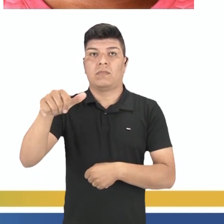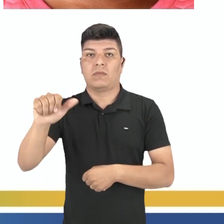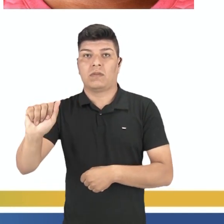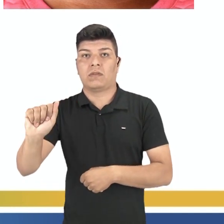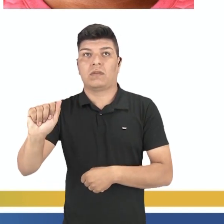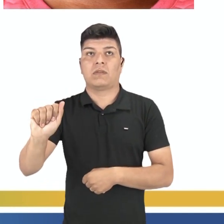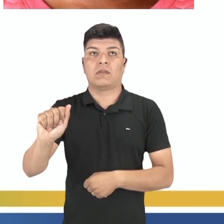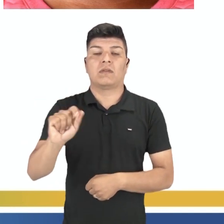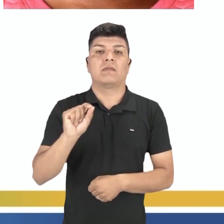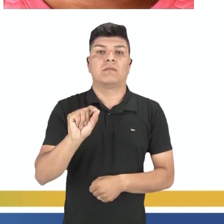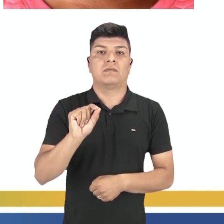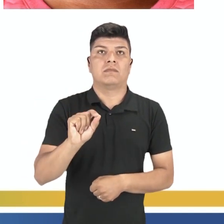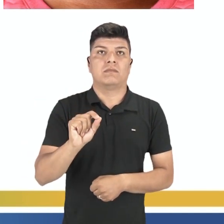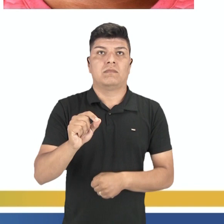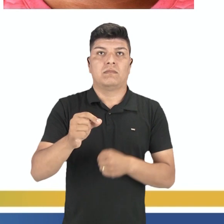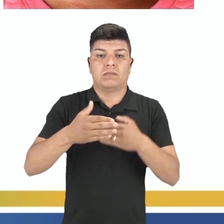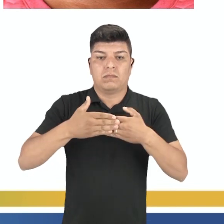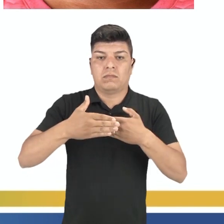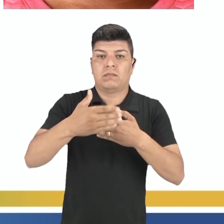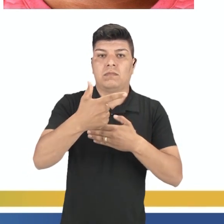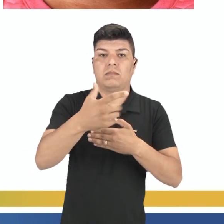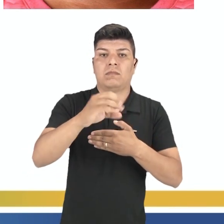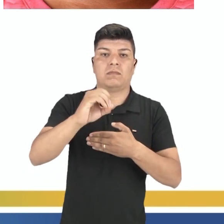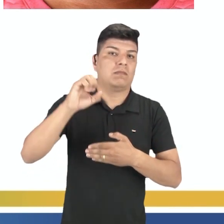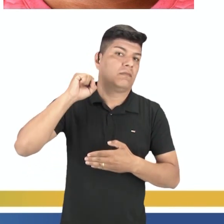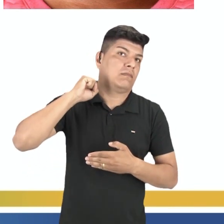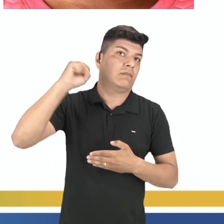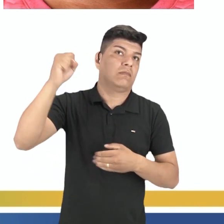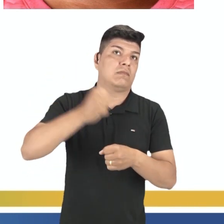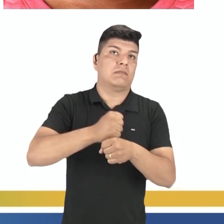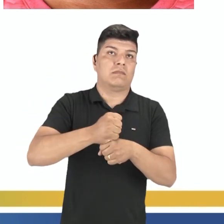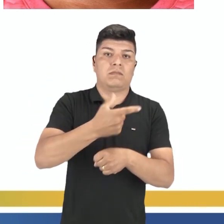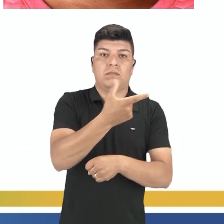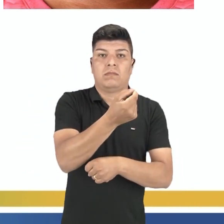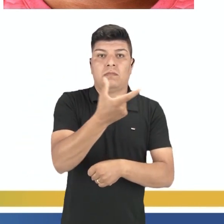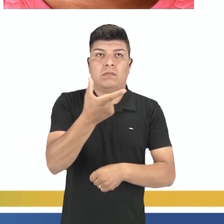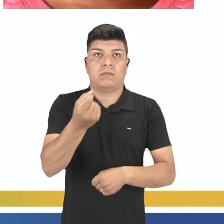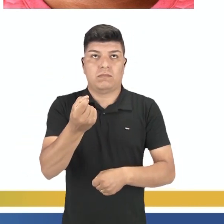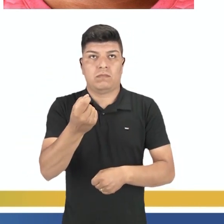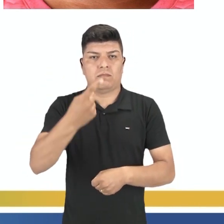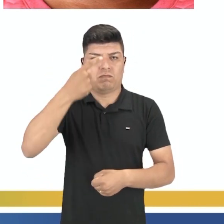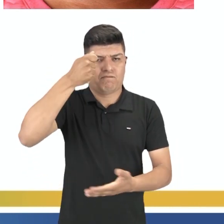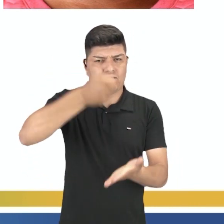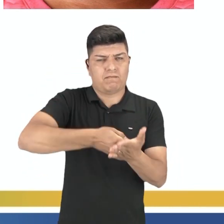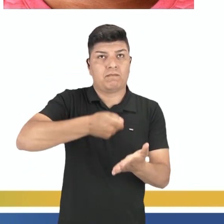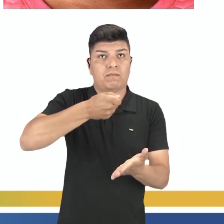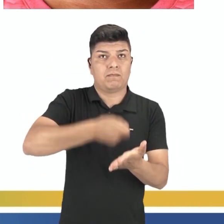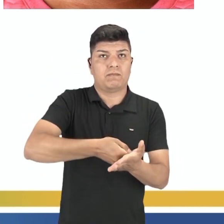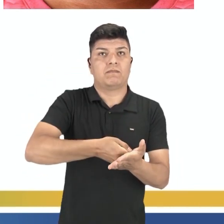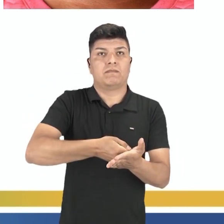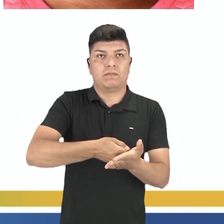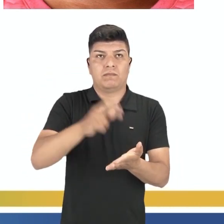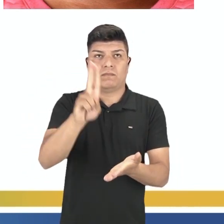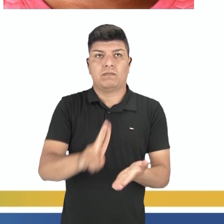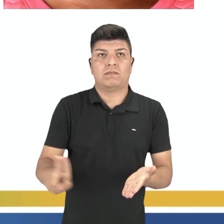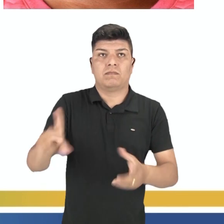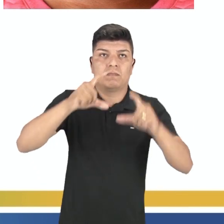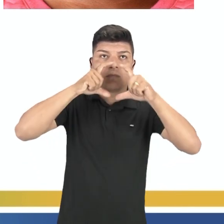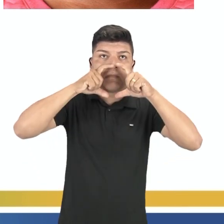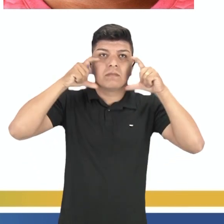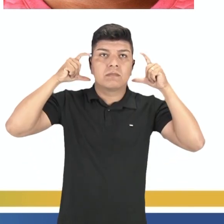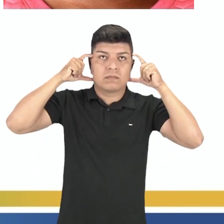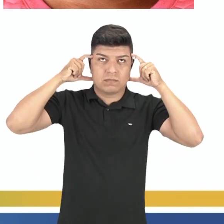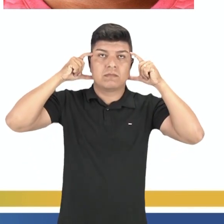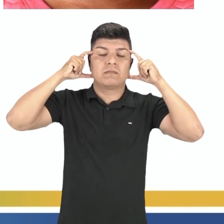fica determinada, a partir de 20 de abril de 2020, a obrigatoriedade de utilização